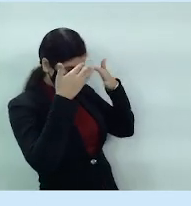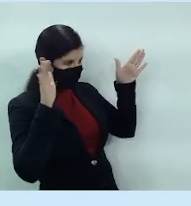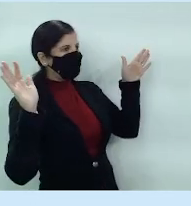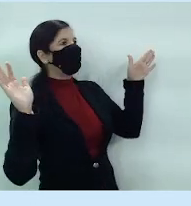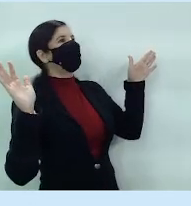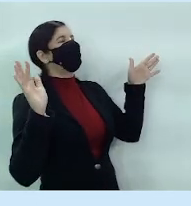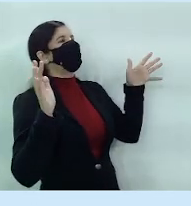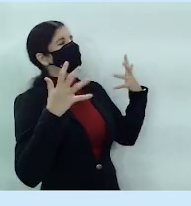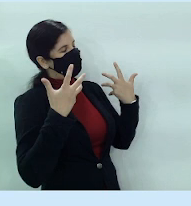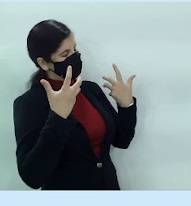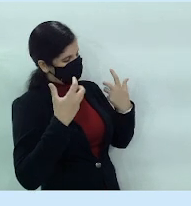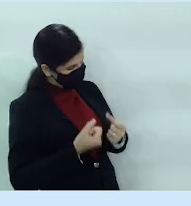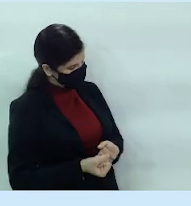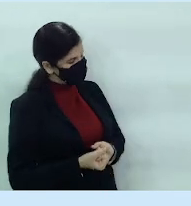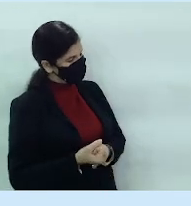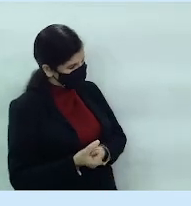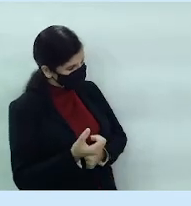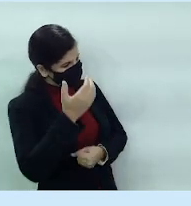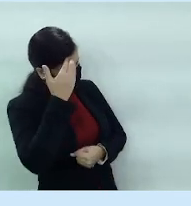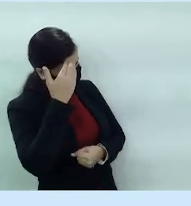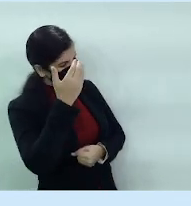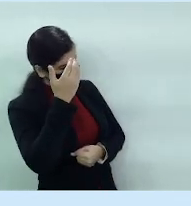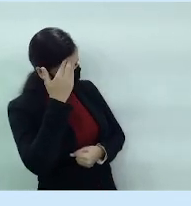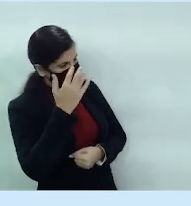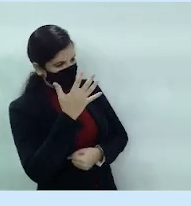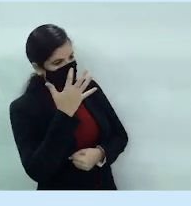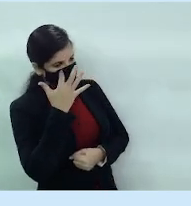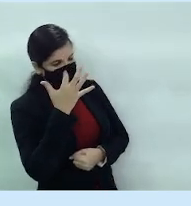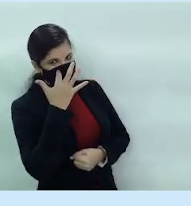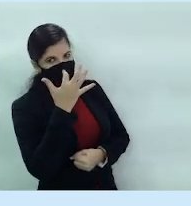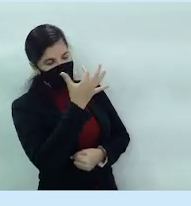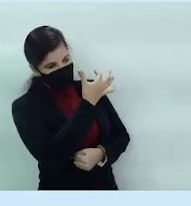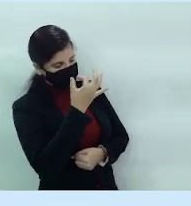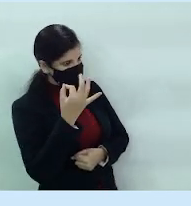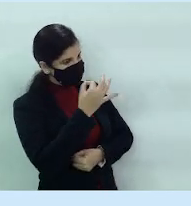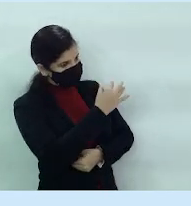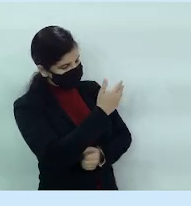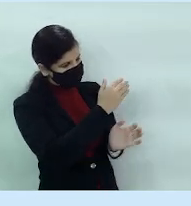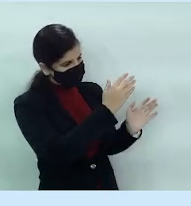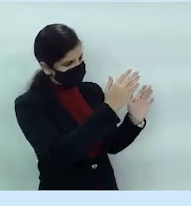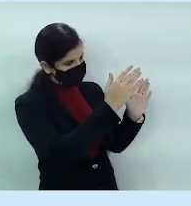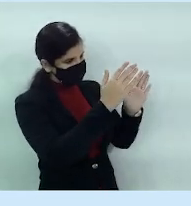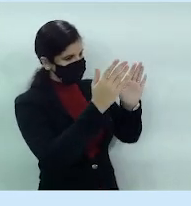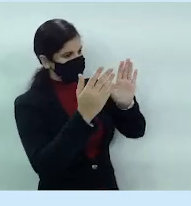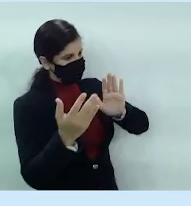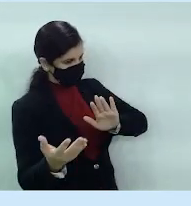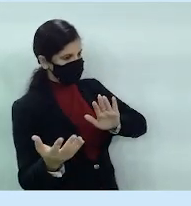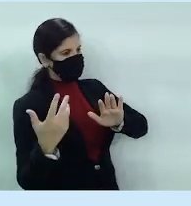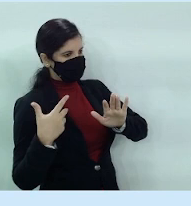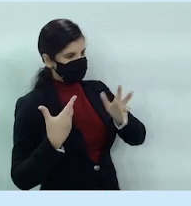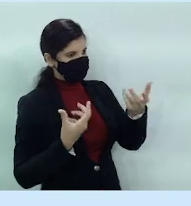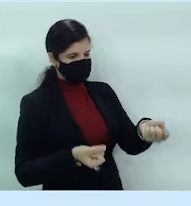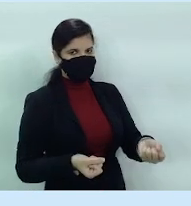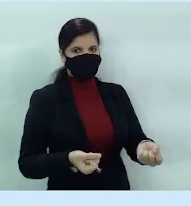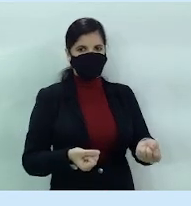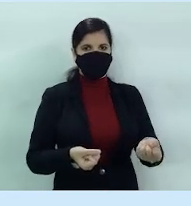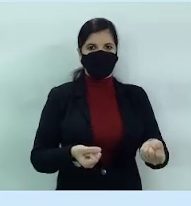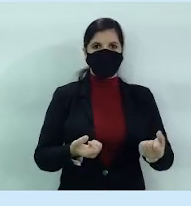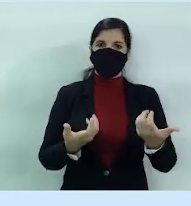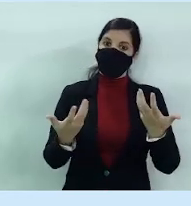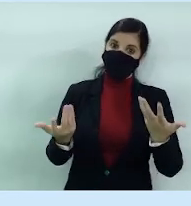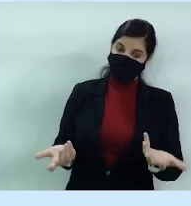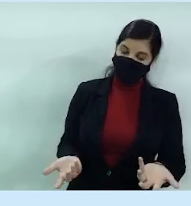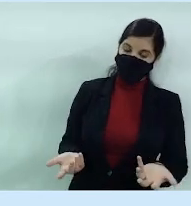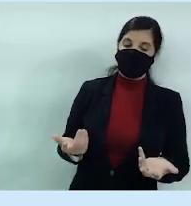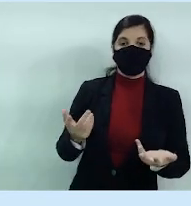que está aberta para poder ouvir o que alguém tem a dizer, assistir uma propaganda, não é verdade?